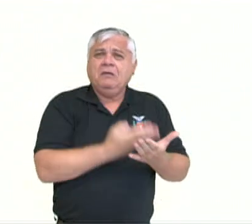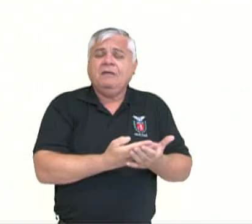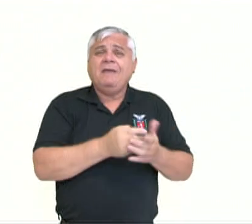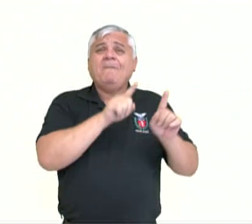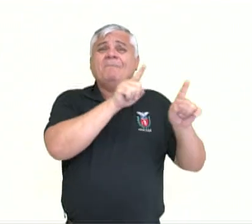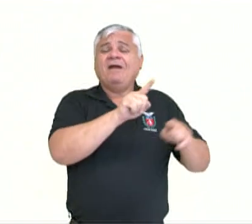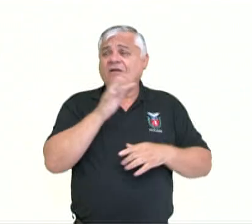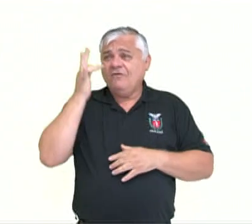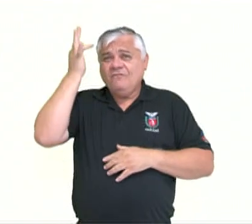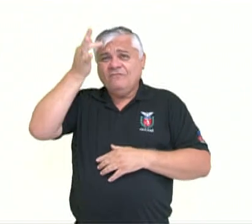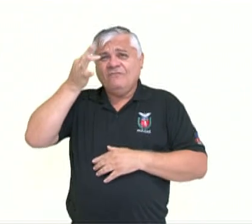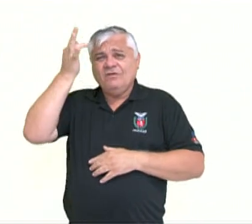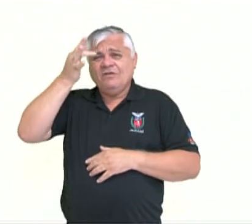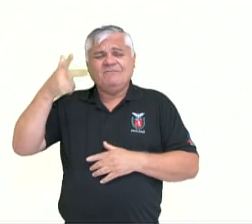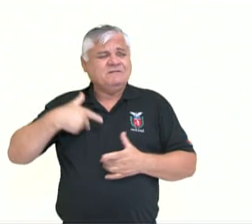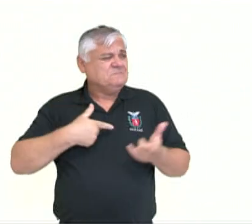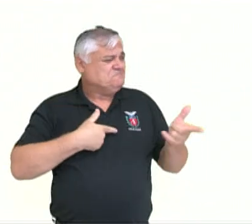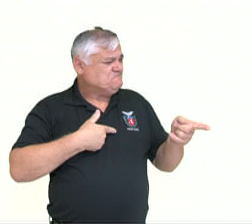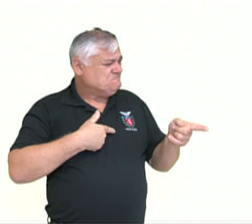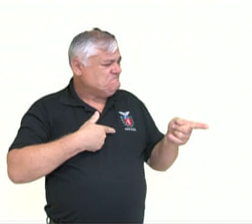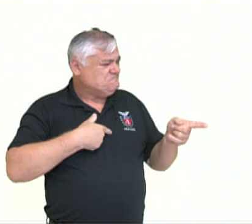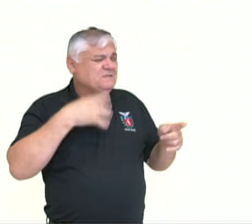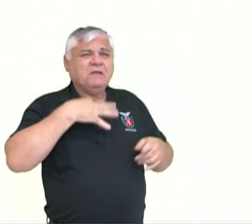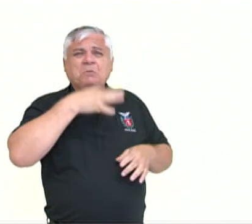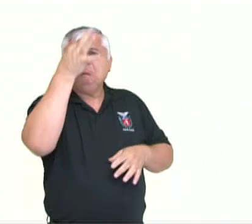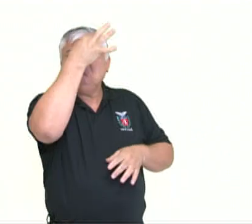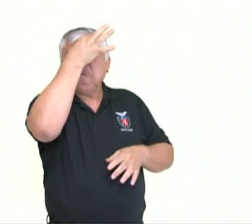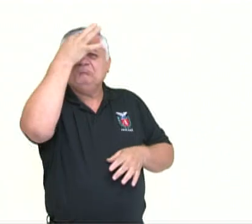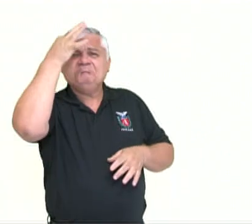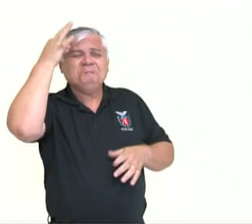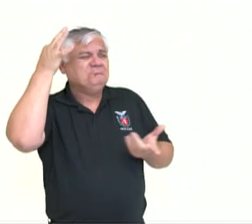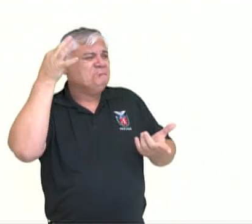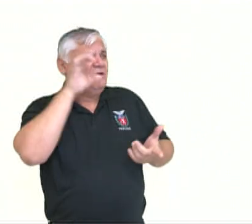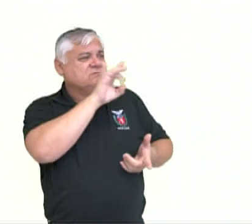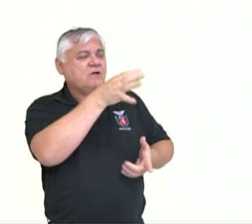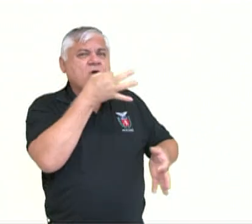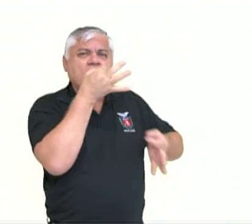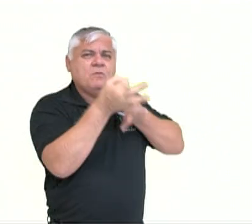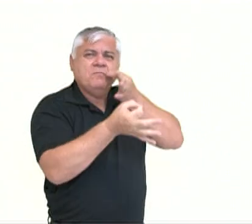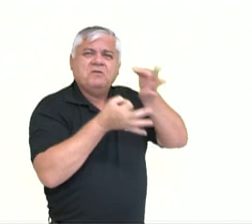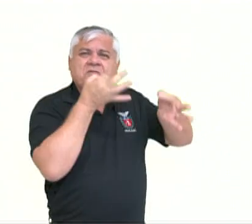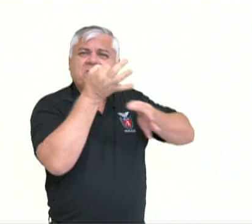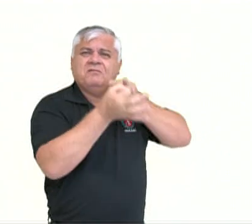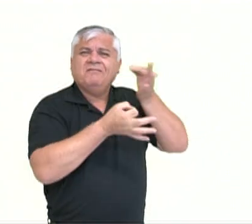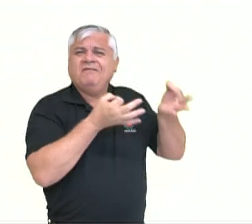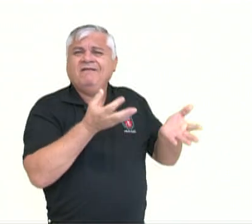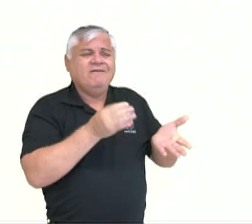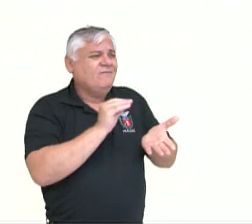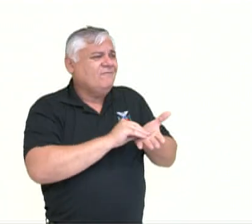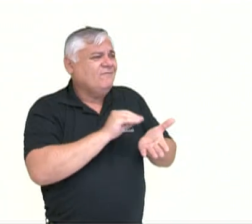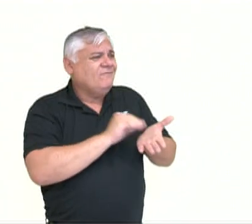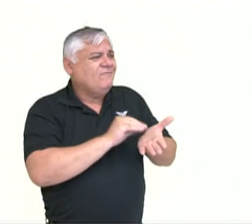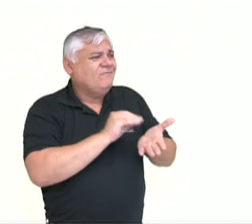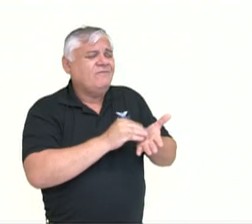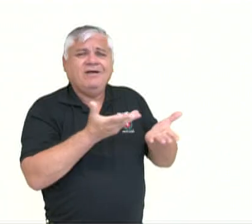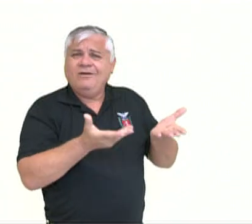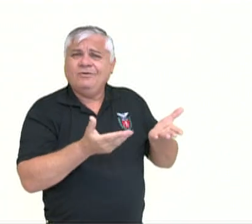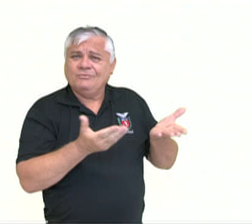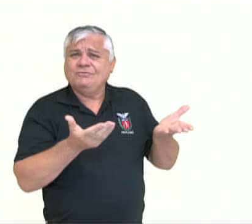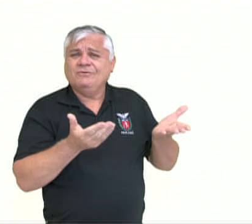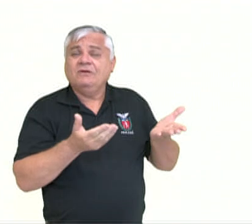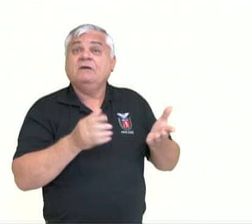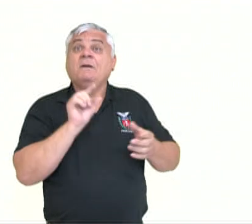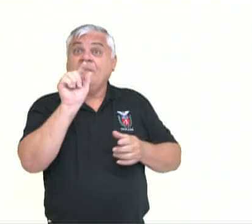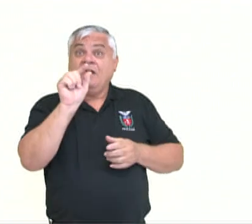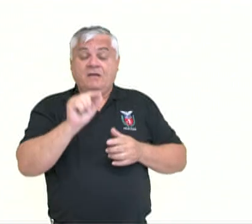filósofos eram bastante ingênuas, não passavam de opinião irrefletida, o que eles chamavam de doxa. A